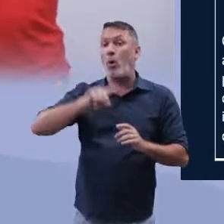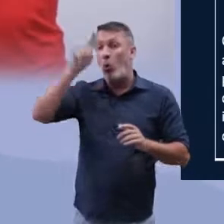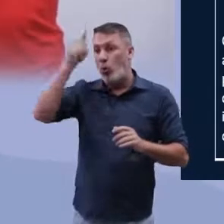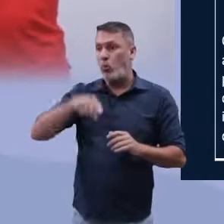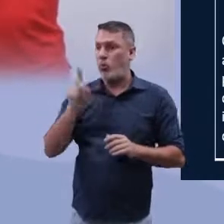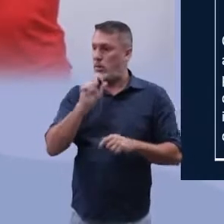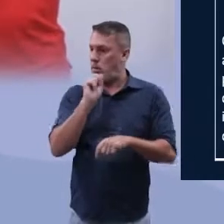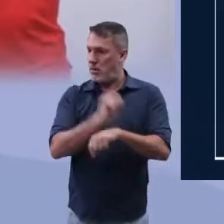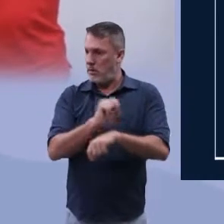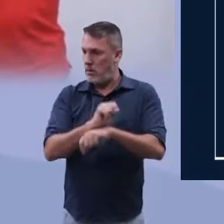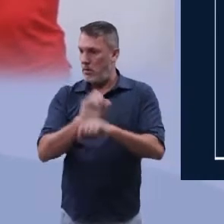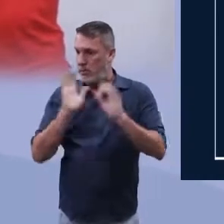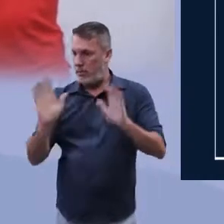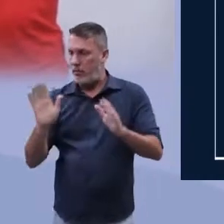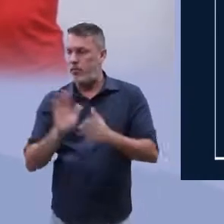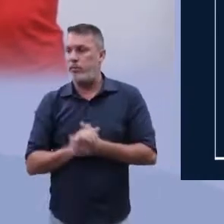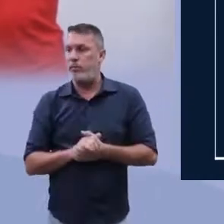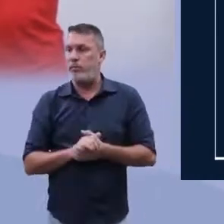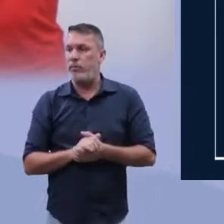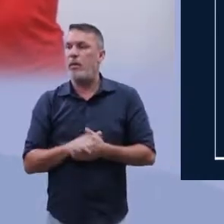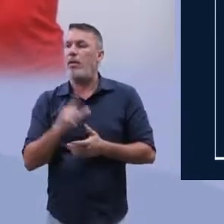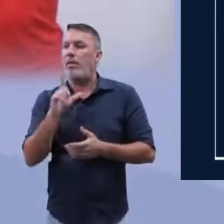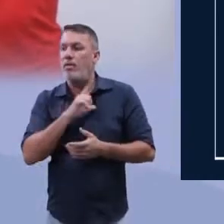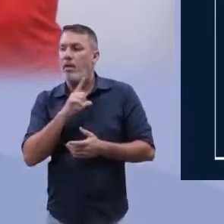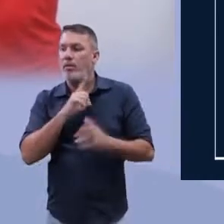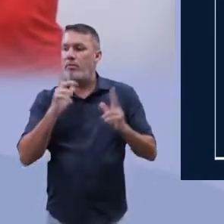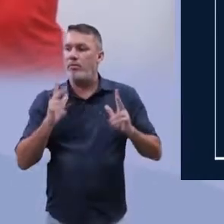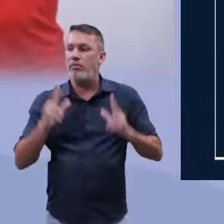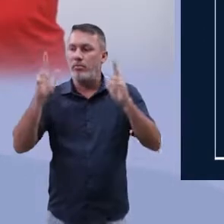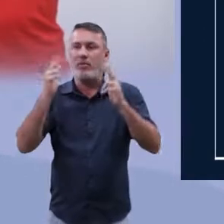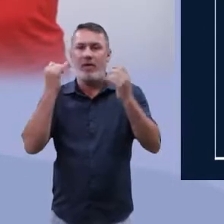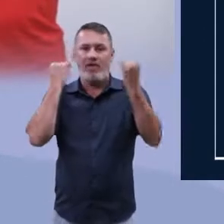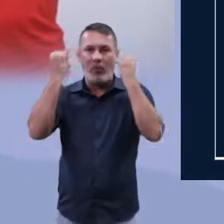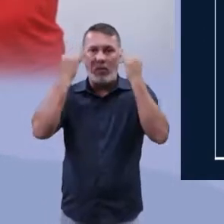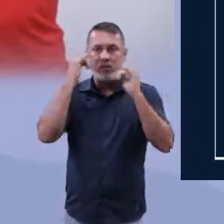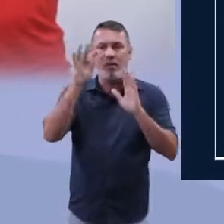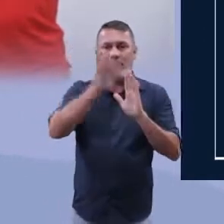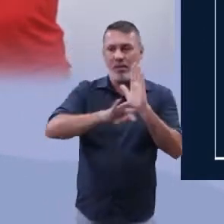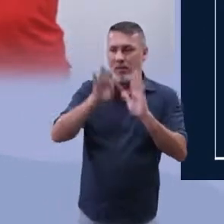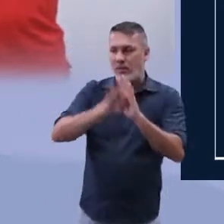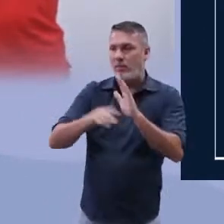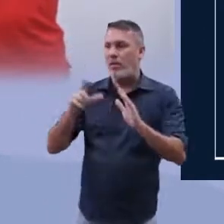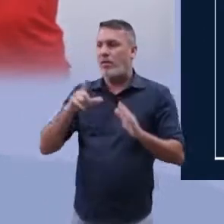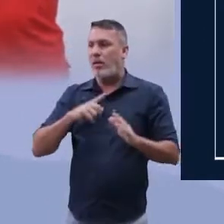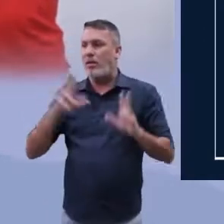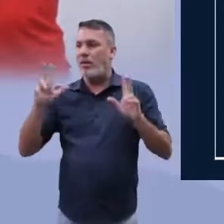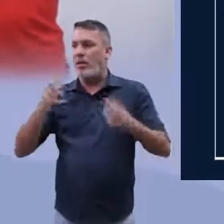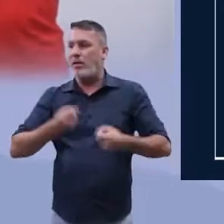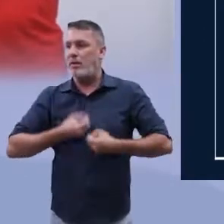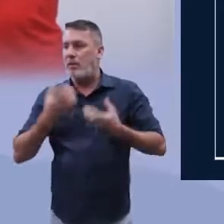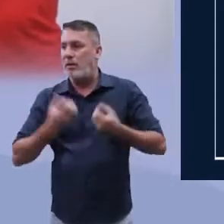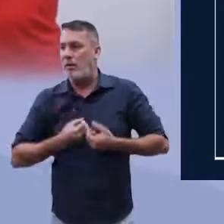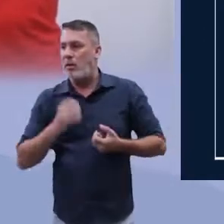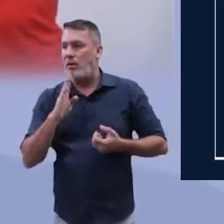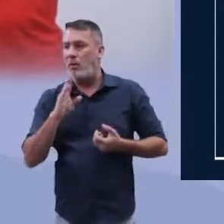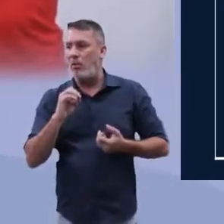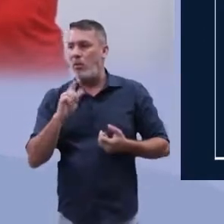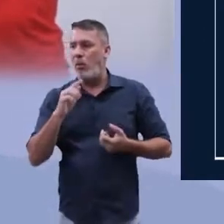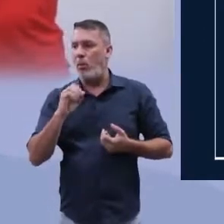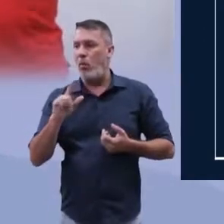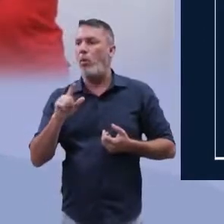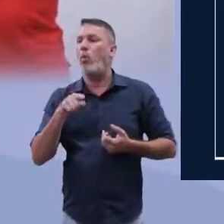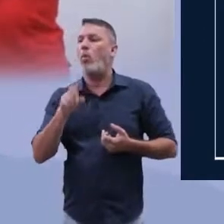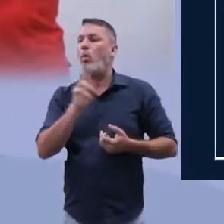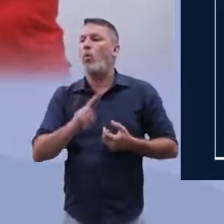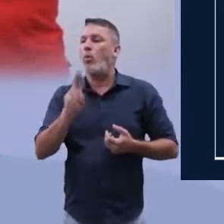amarelo agora, não. E é o que a gente vai fazer agora. Considerando-se as informações do texto, a expressão bog off é usado